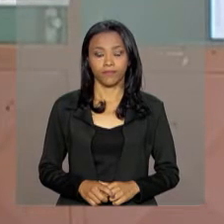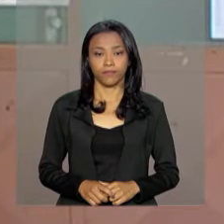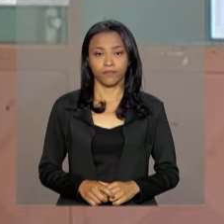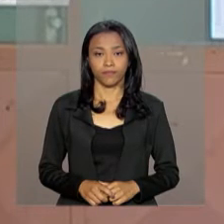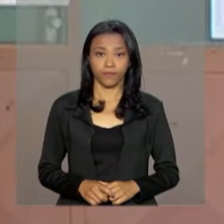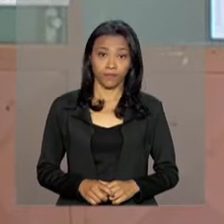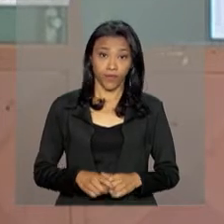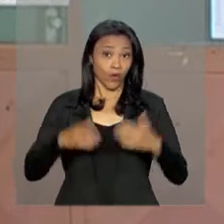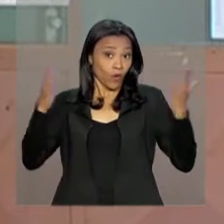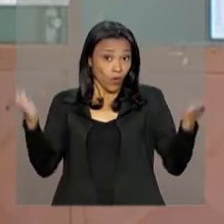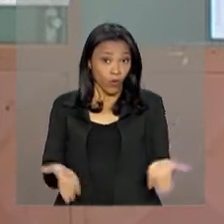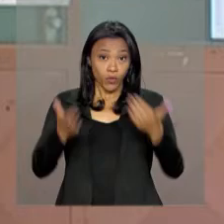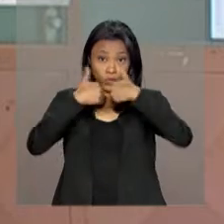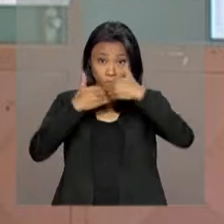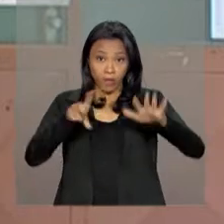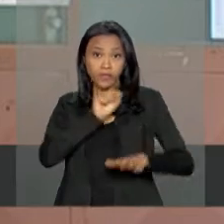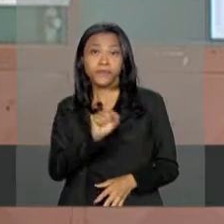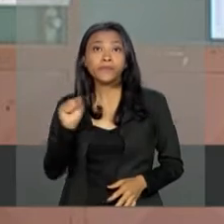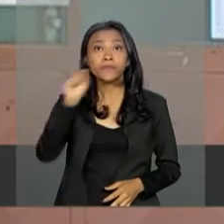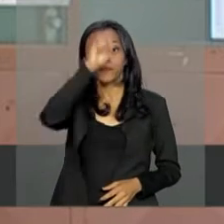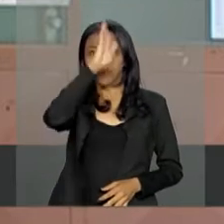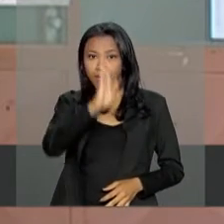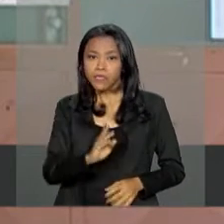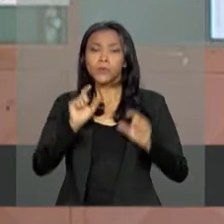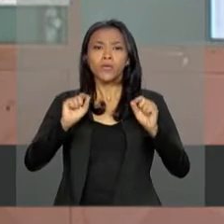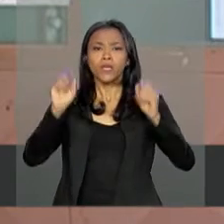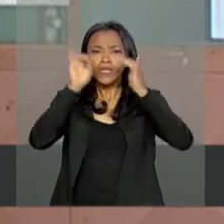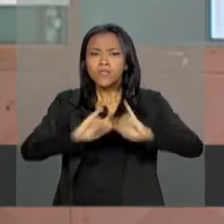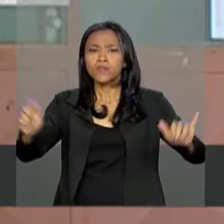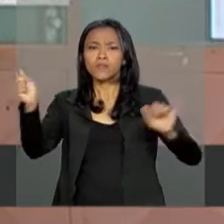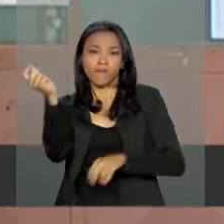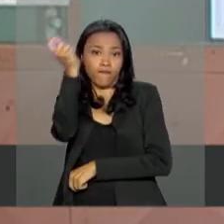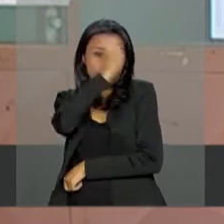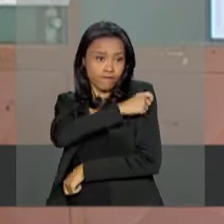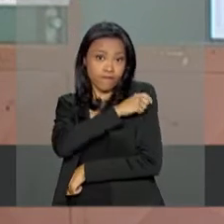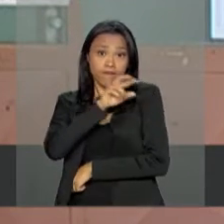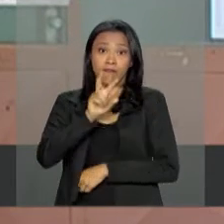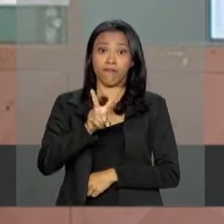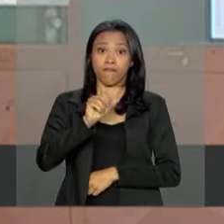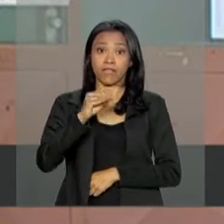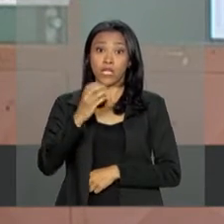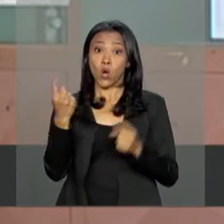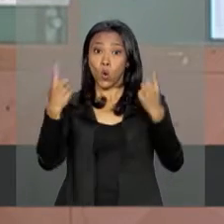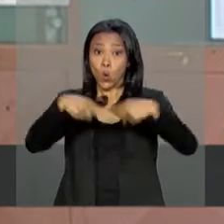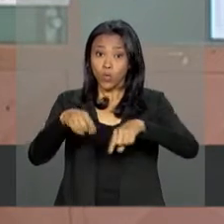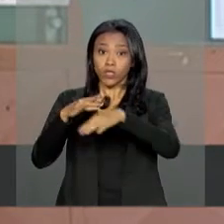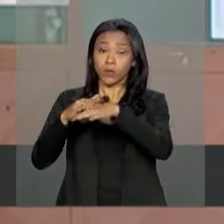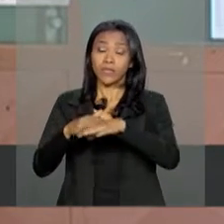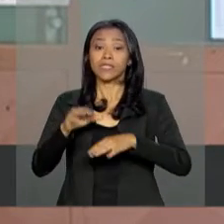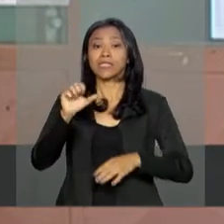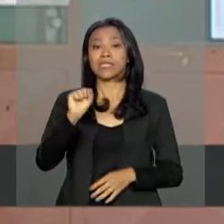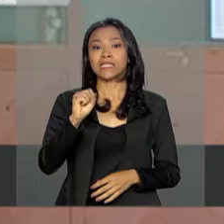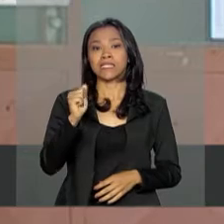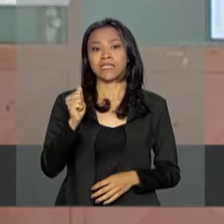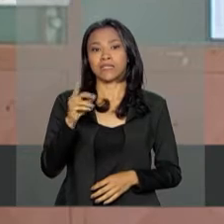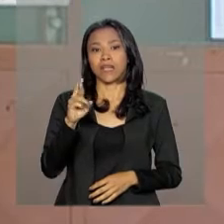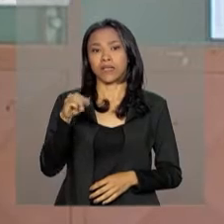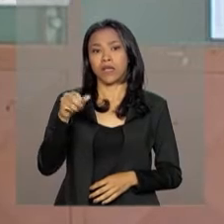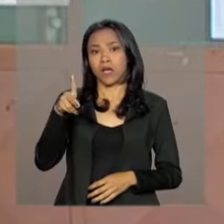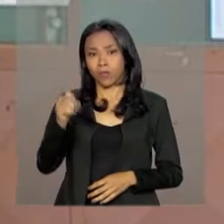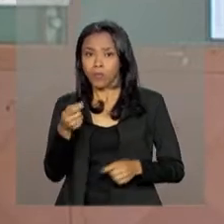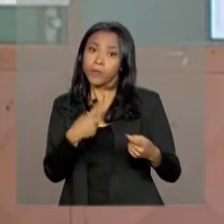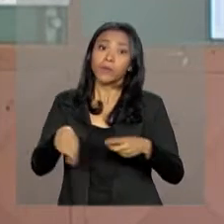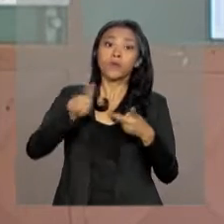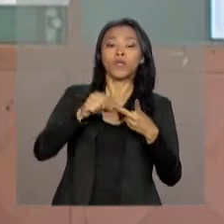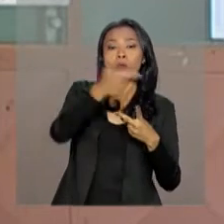começa hoje em todo o país a campanha de vacinação contra o sarampo ea poliomielite a meta é imunizar